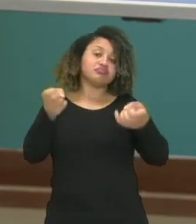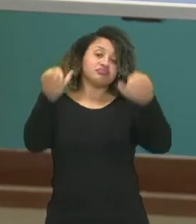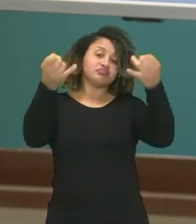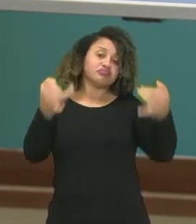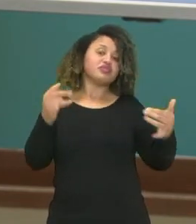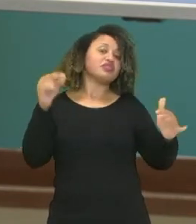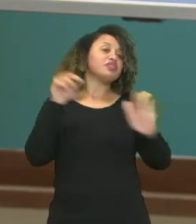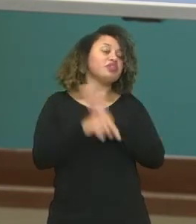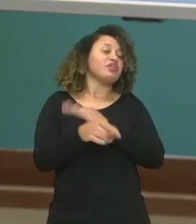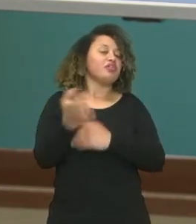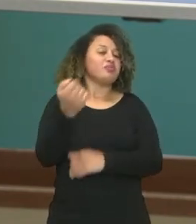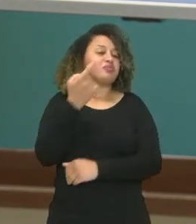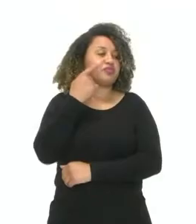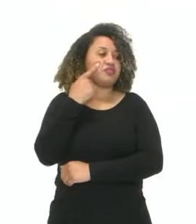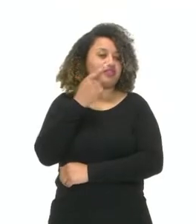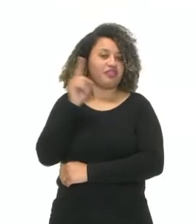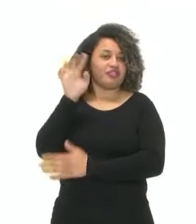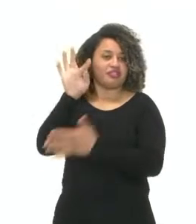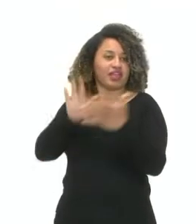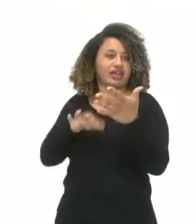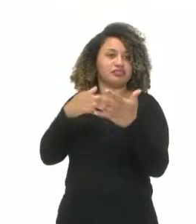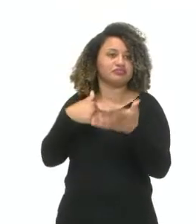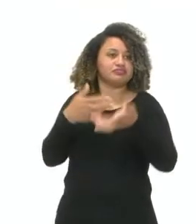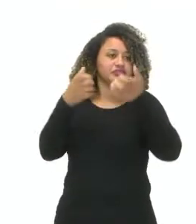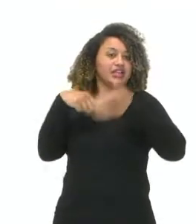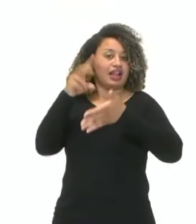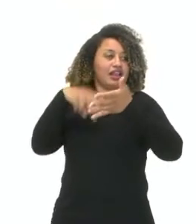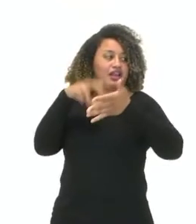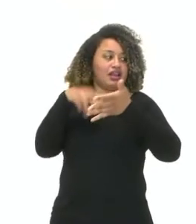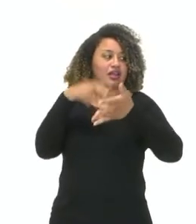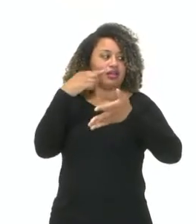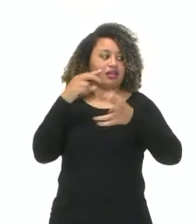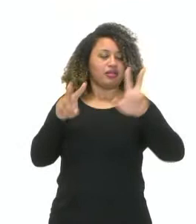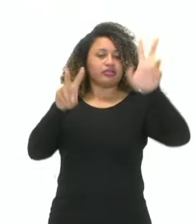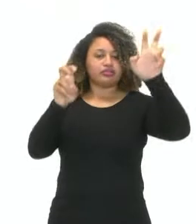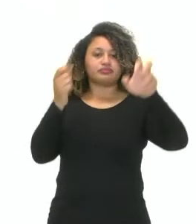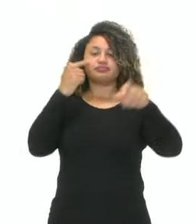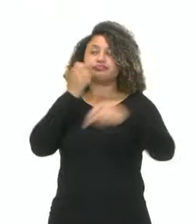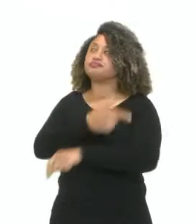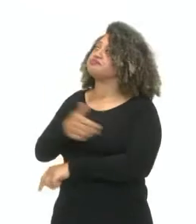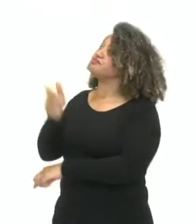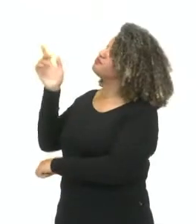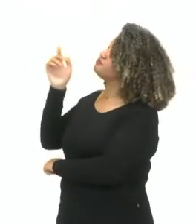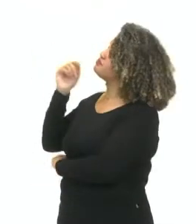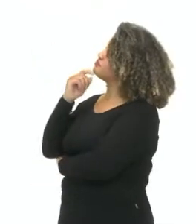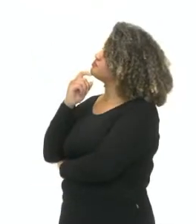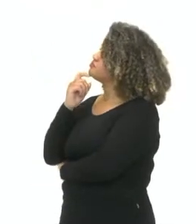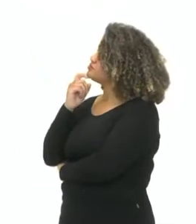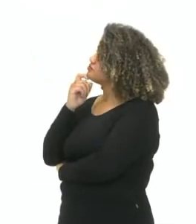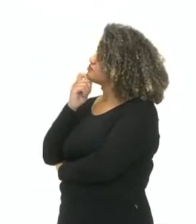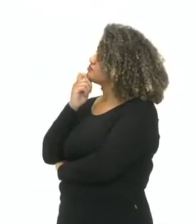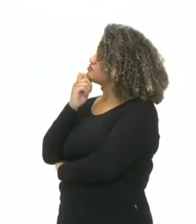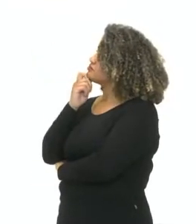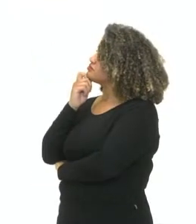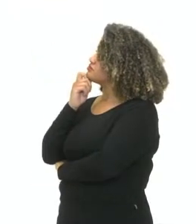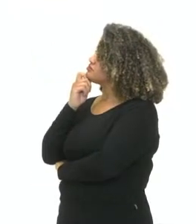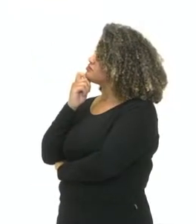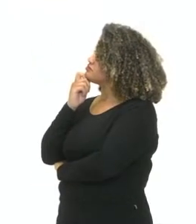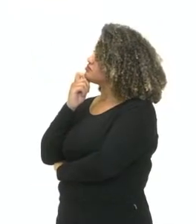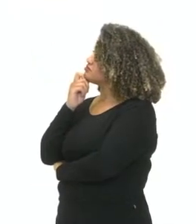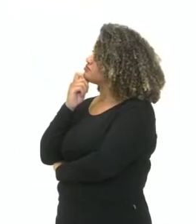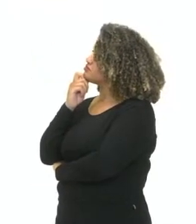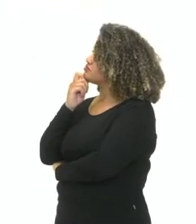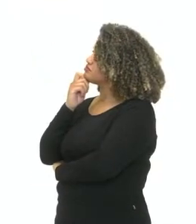isso. Acompanha comigo o texto. A cidadania, isto é, os direitos sociais, políticos, jurídicos